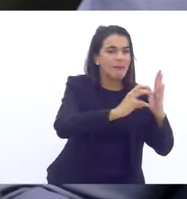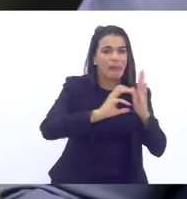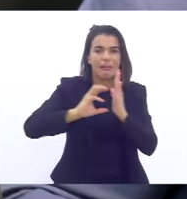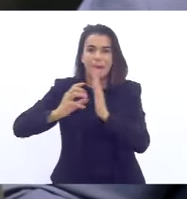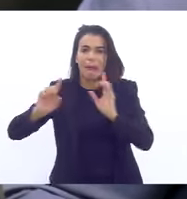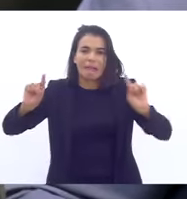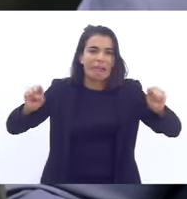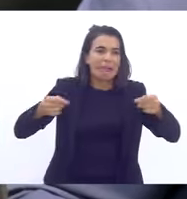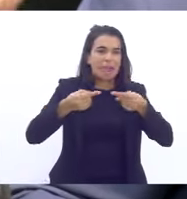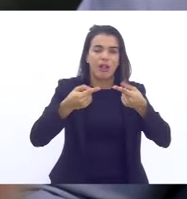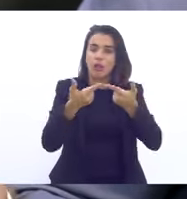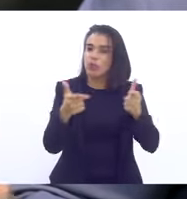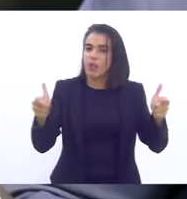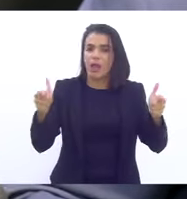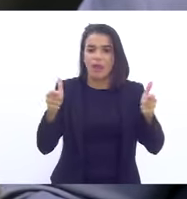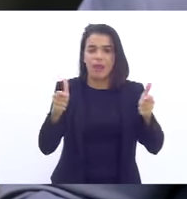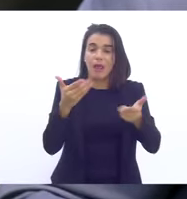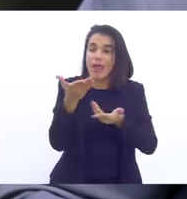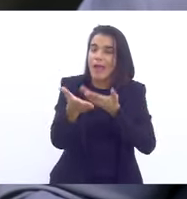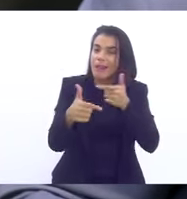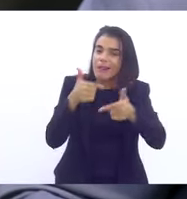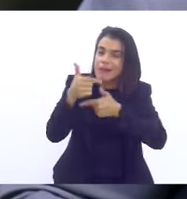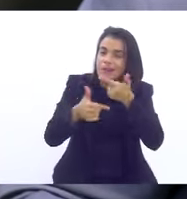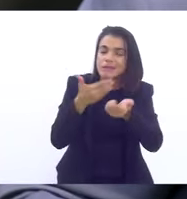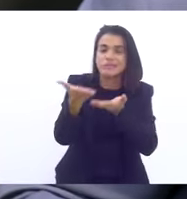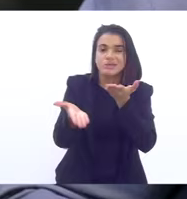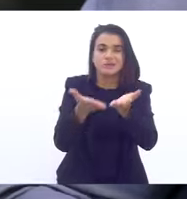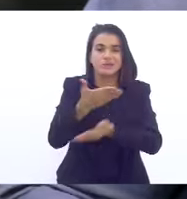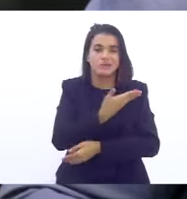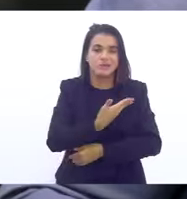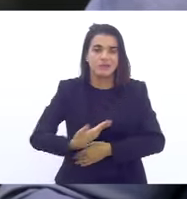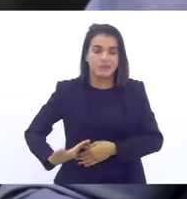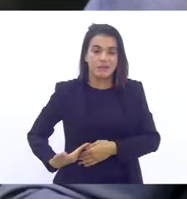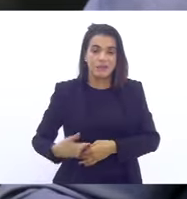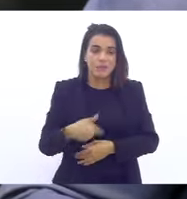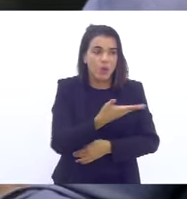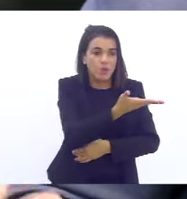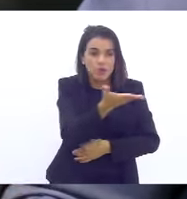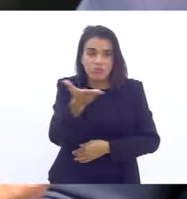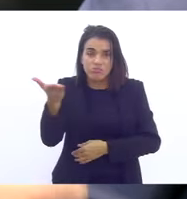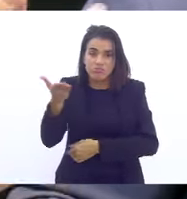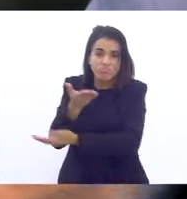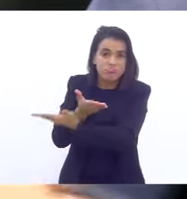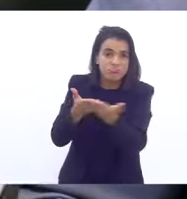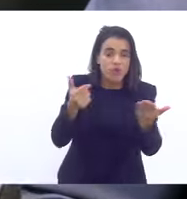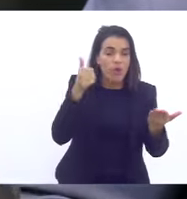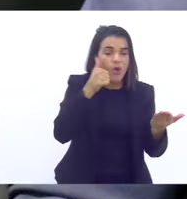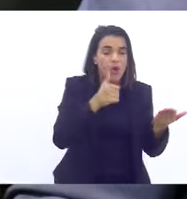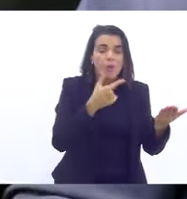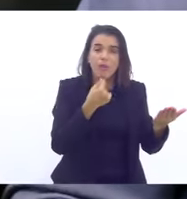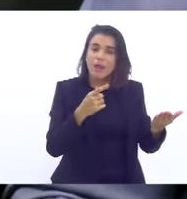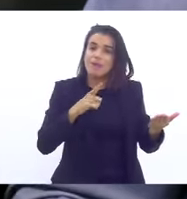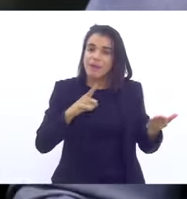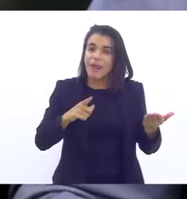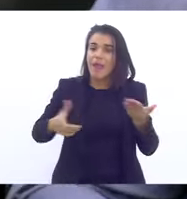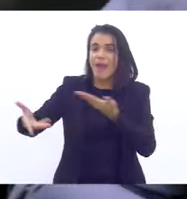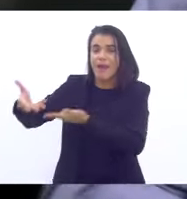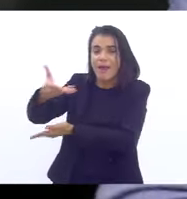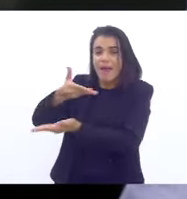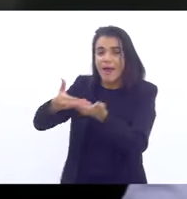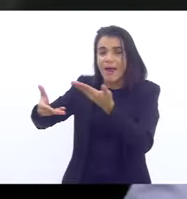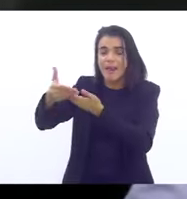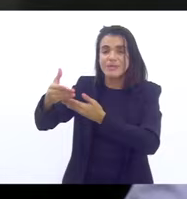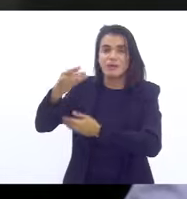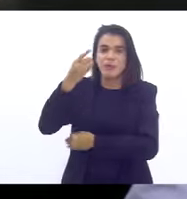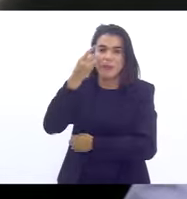Esse debate é de serviço público. Então, os senhores aqui, todos os senhores e senhoras, têm relações com outros parlamentares,